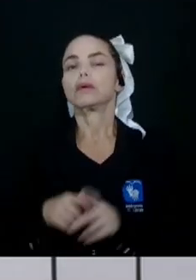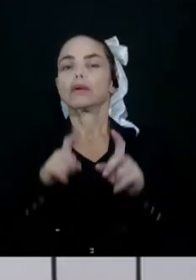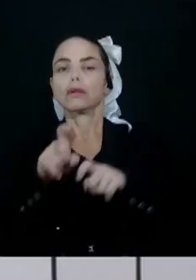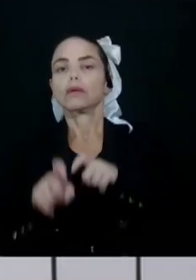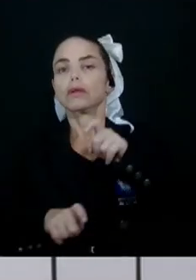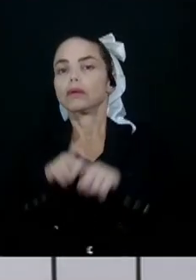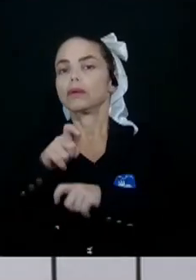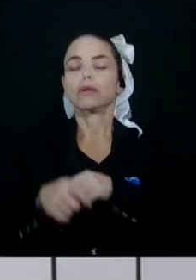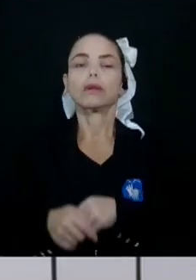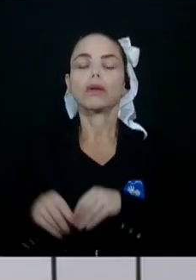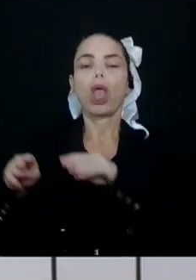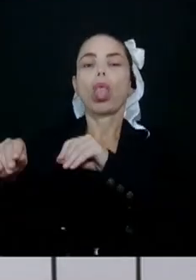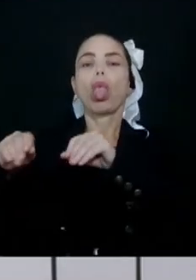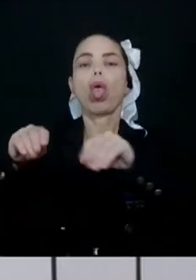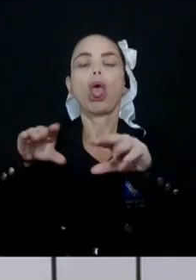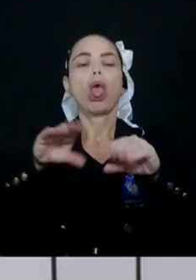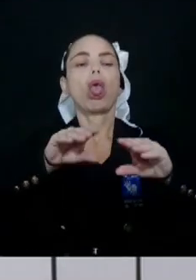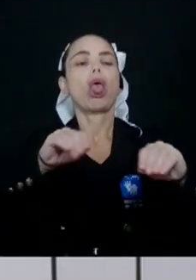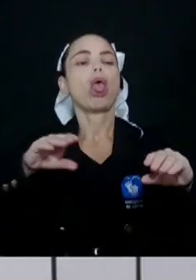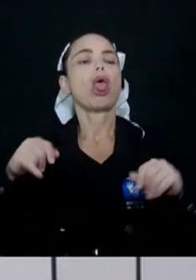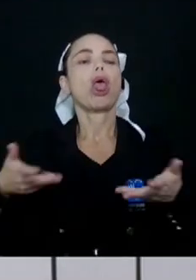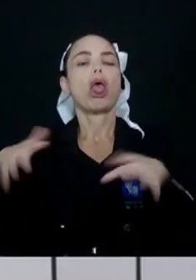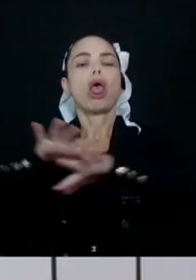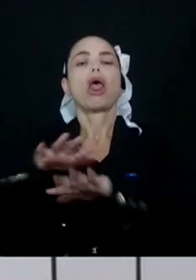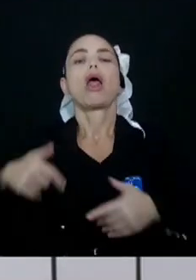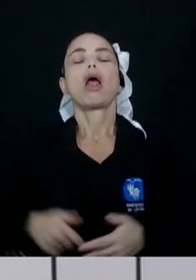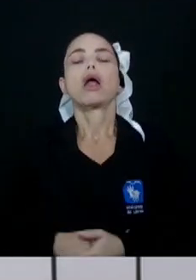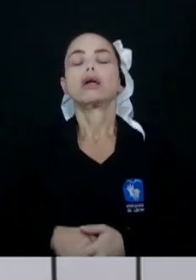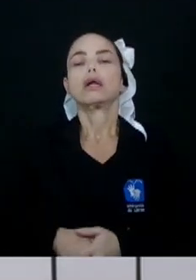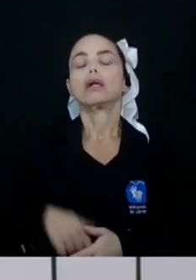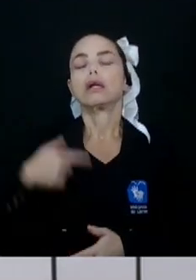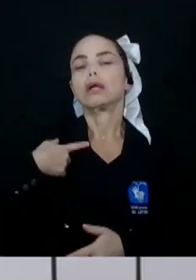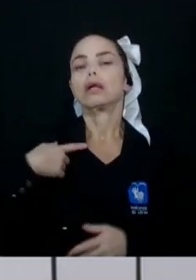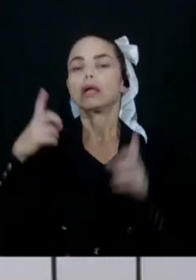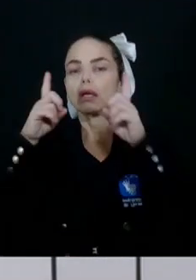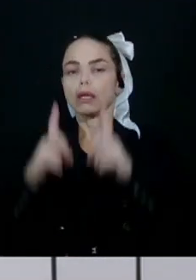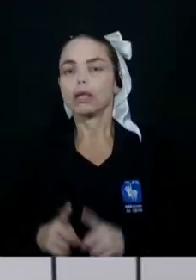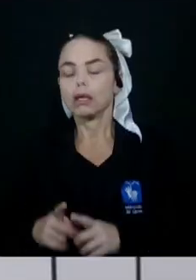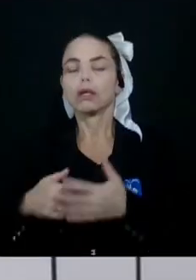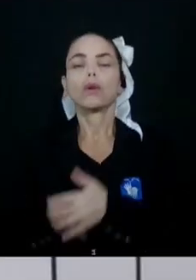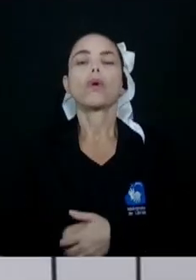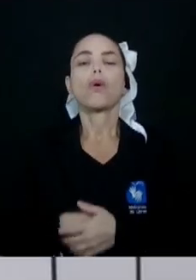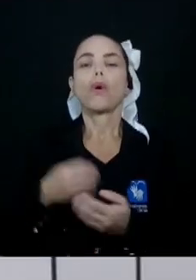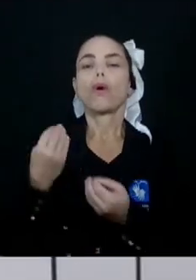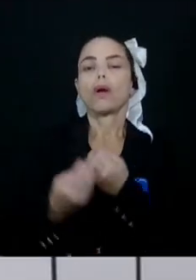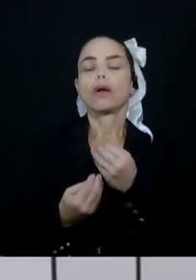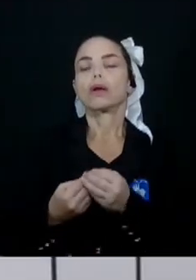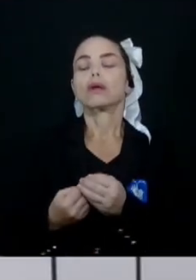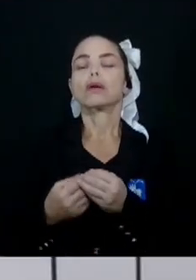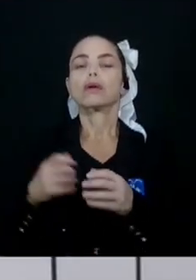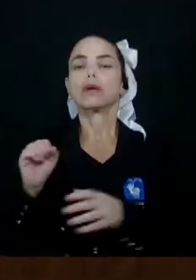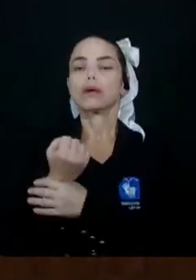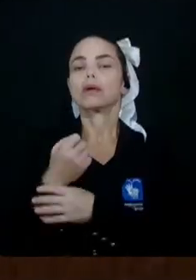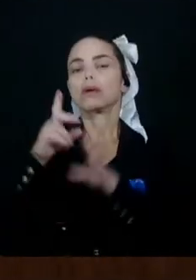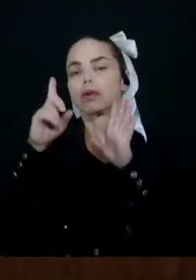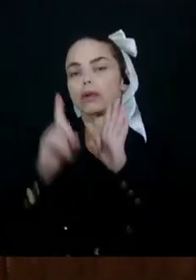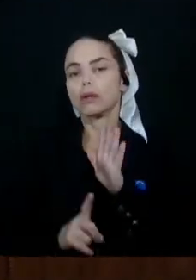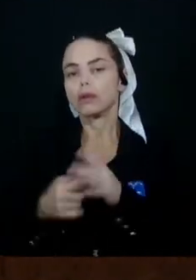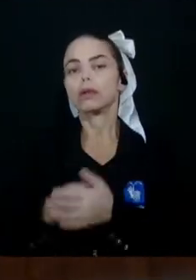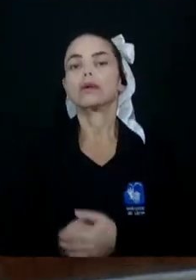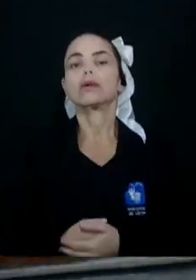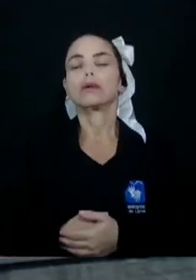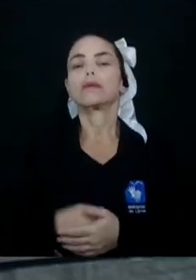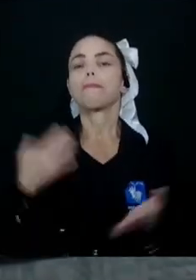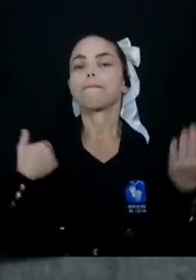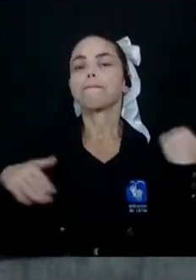multissensoriais para a inclusão social de portadores de necessidades especiais, garantindo o direito ao lazer. A